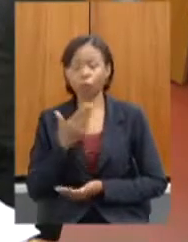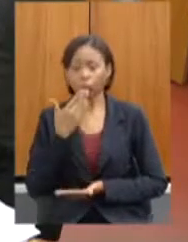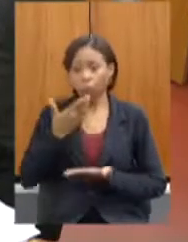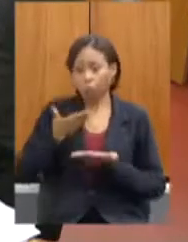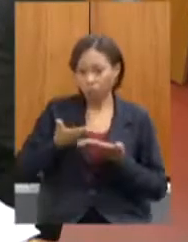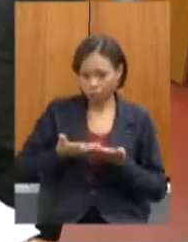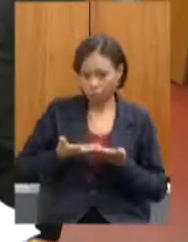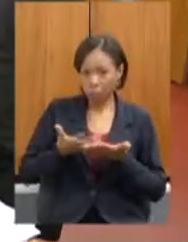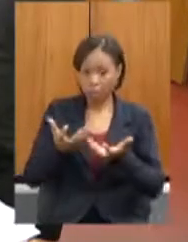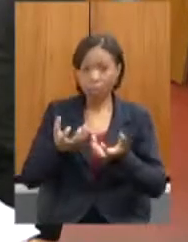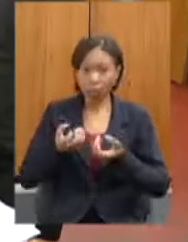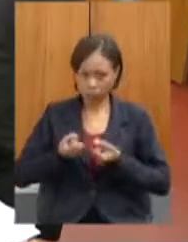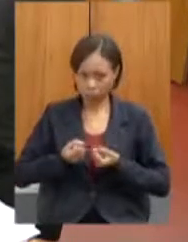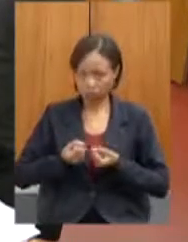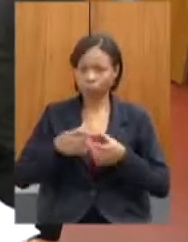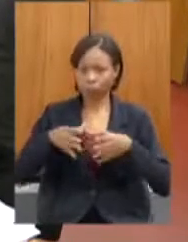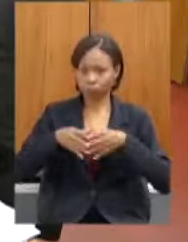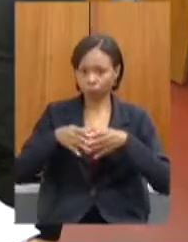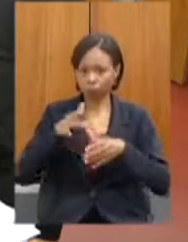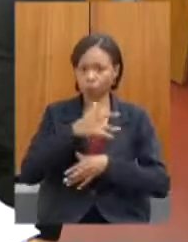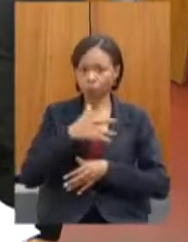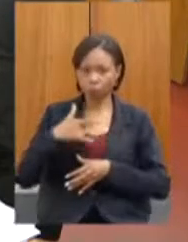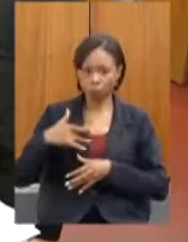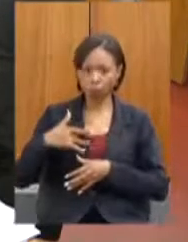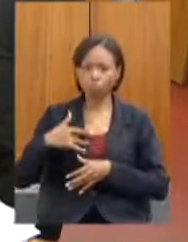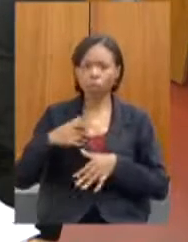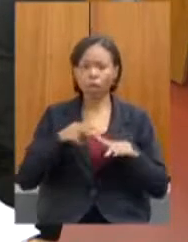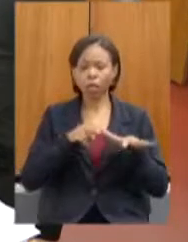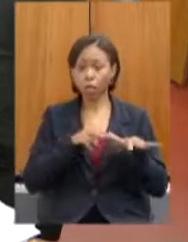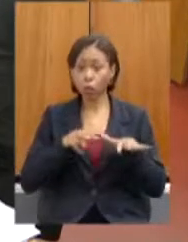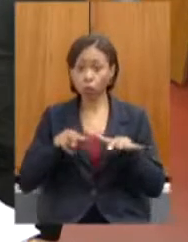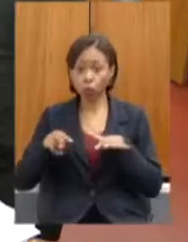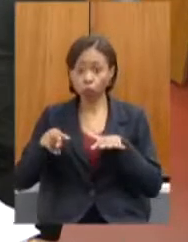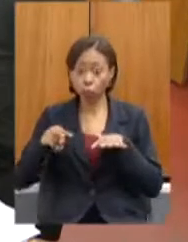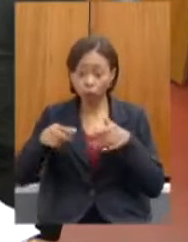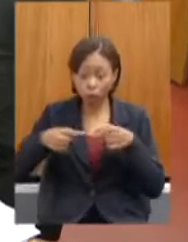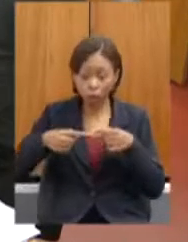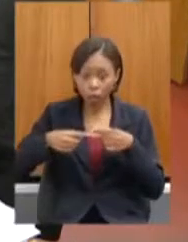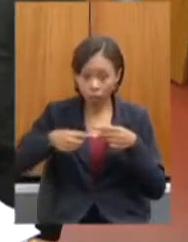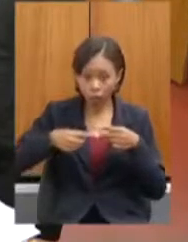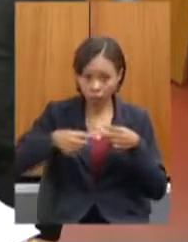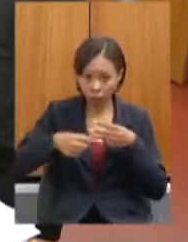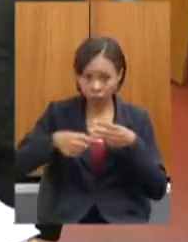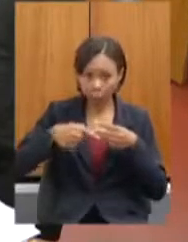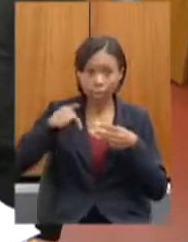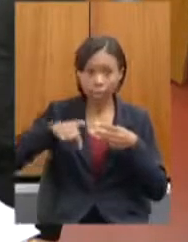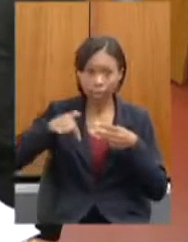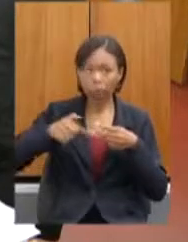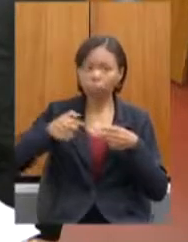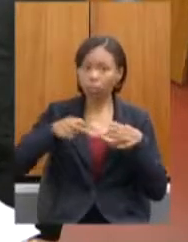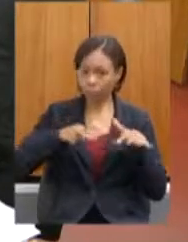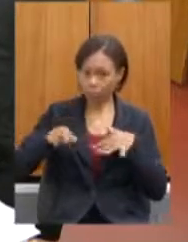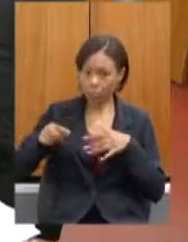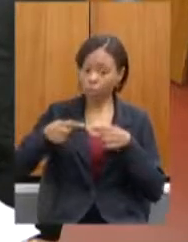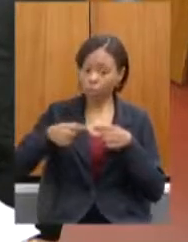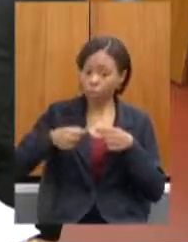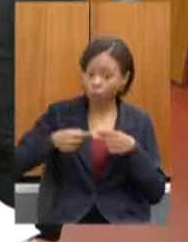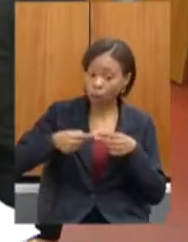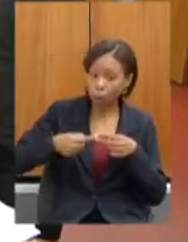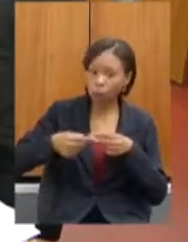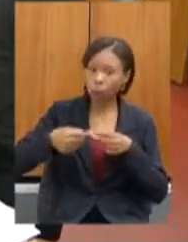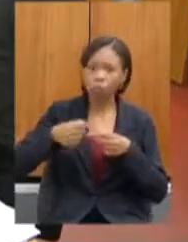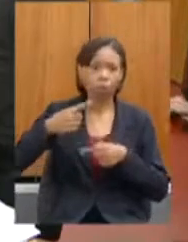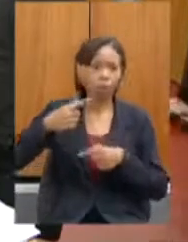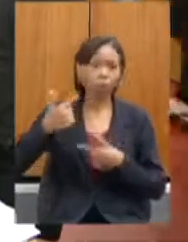foi acatado a saúde dessas próximas duas semanas essa semana é a próxima semana nós não realizaremos